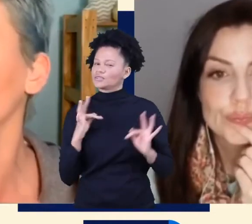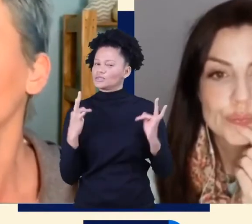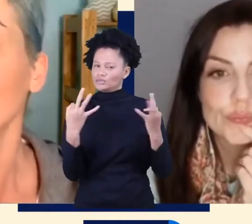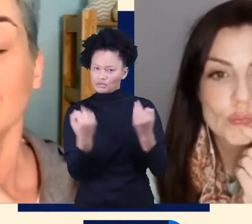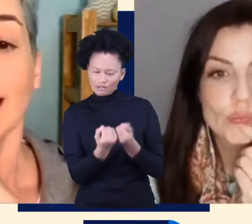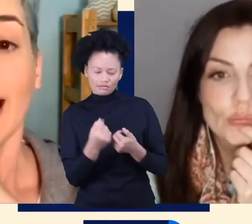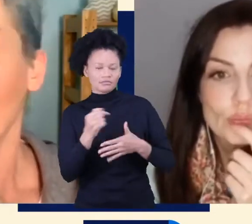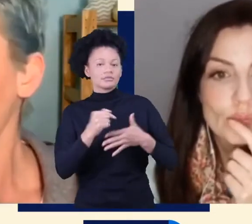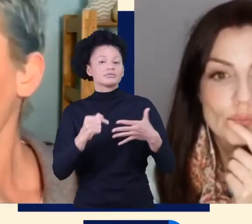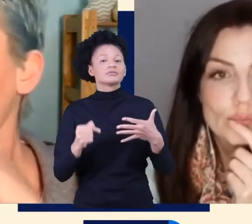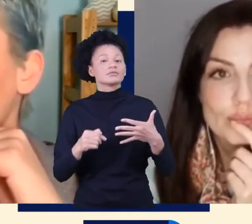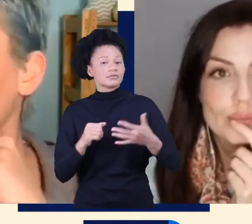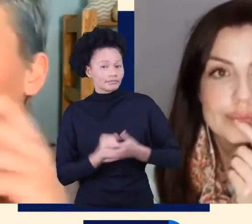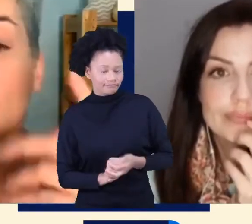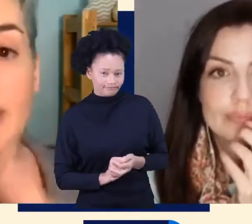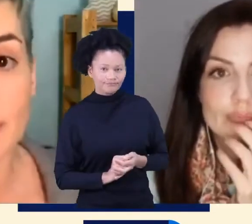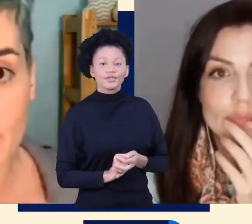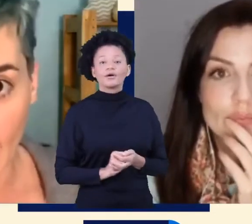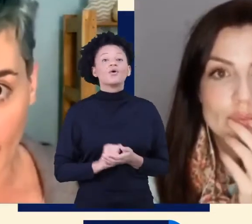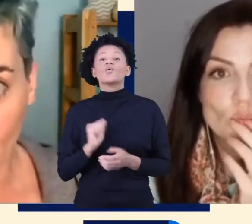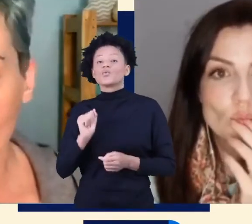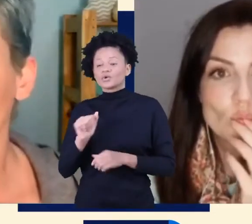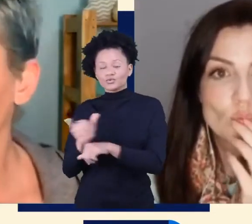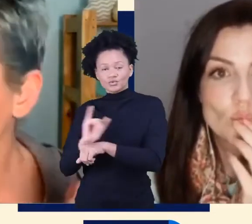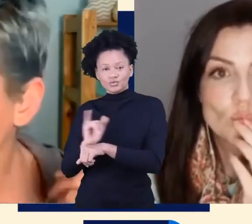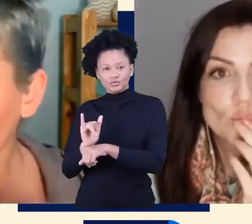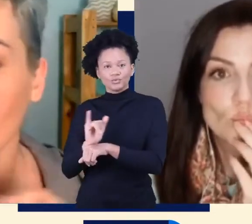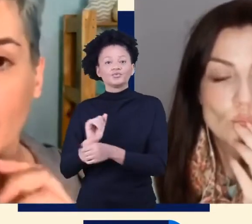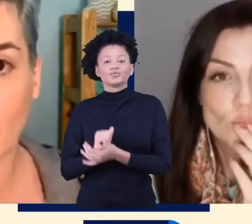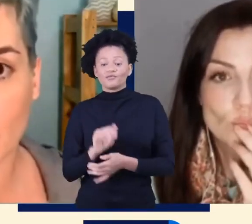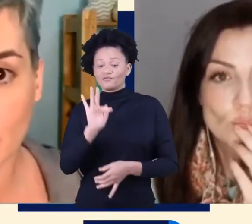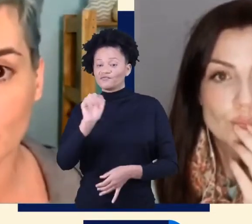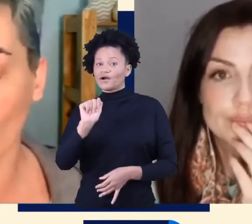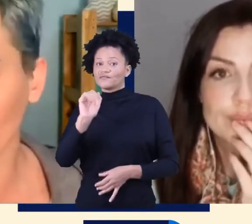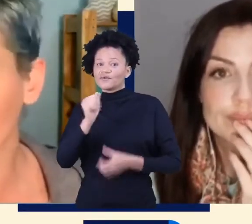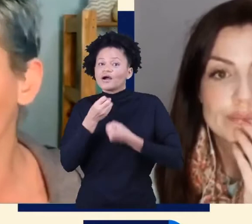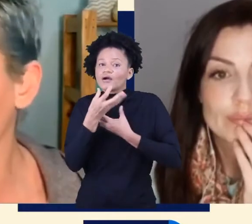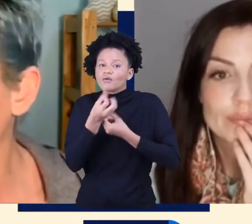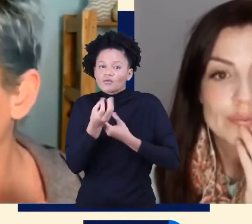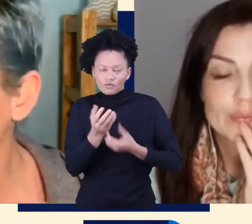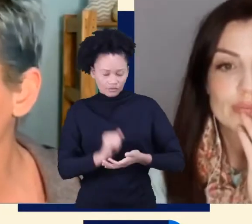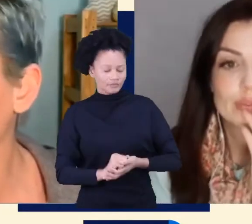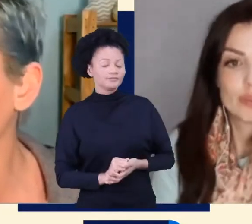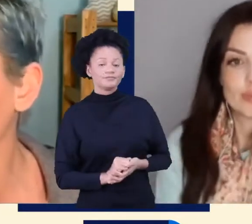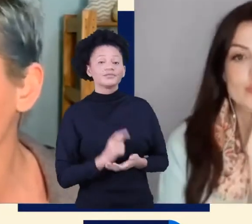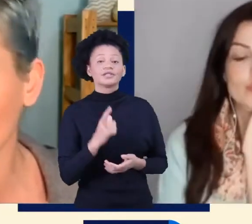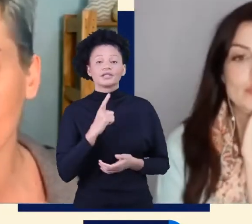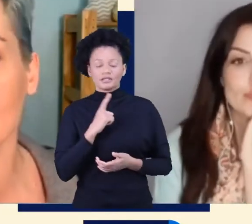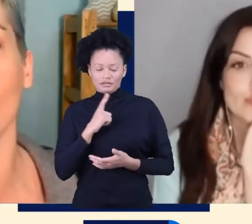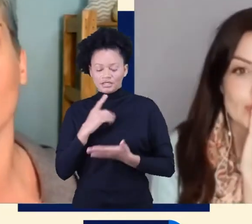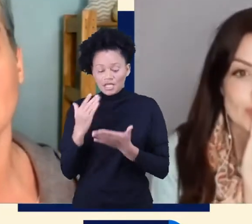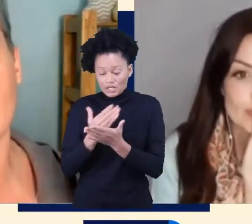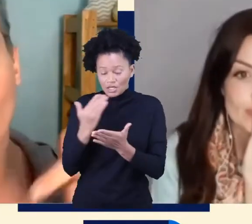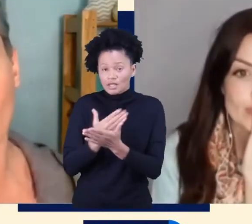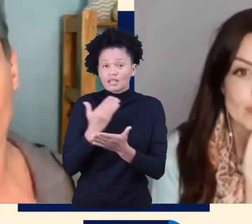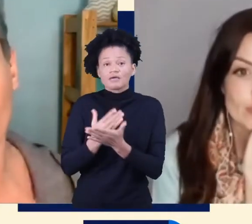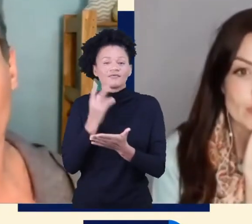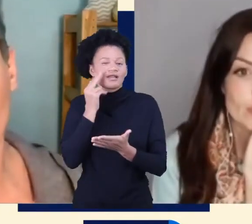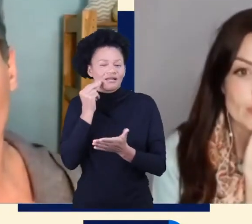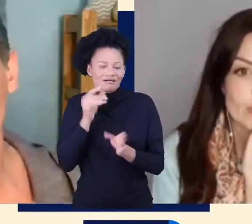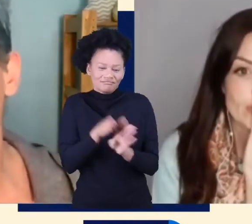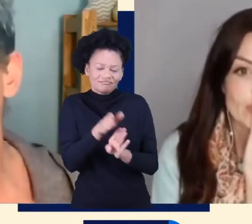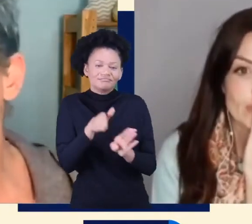youtube.com/fafaconta. Os livros que a Carol indica tem lá nos meus stories o destaque, educação sexual, vocês